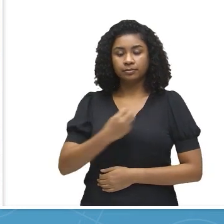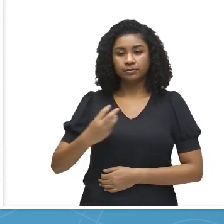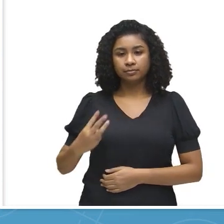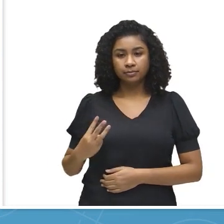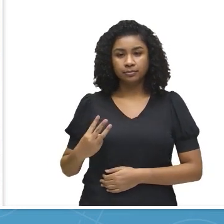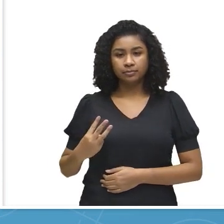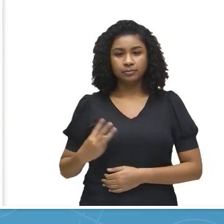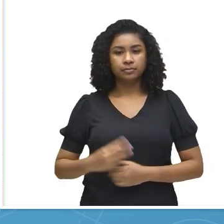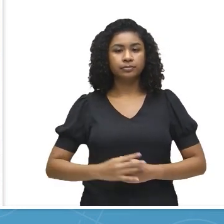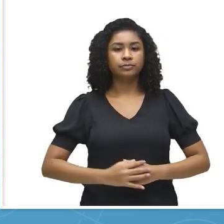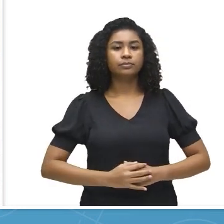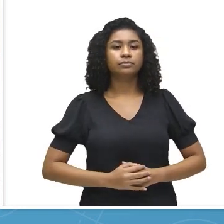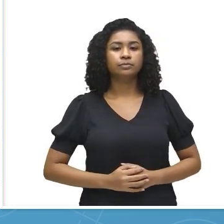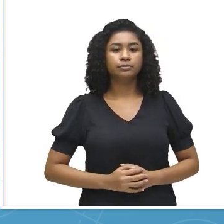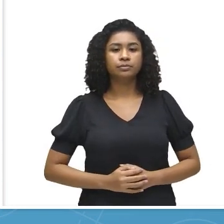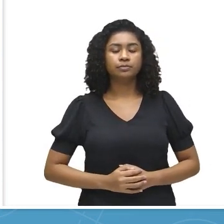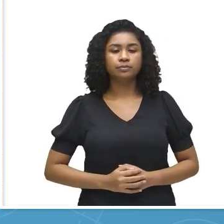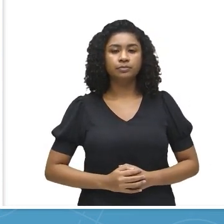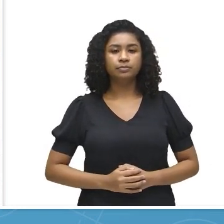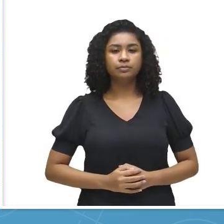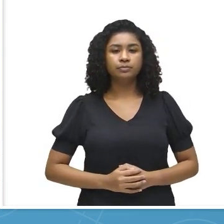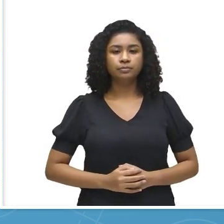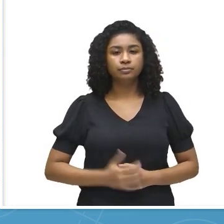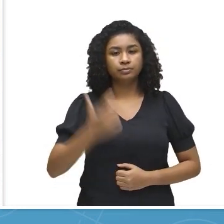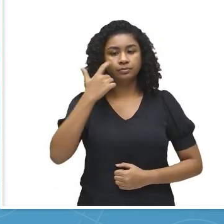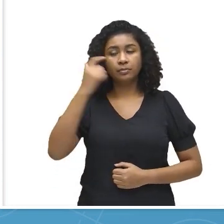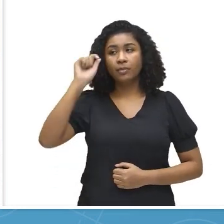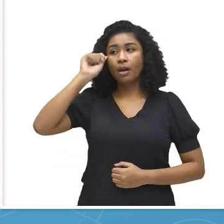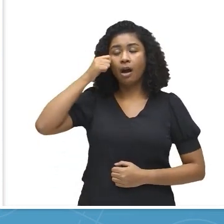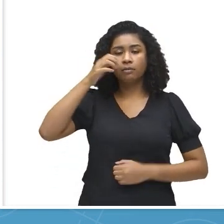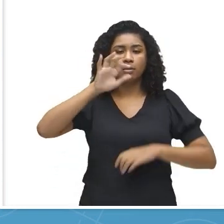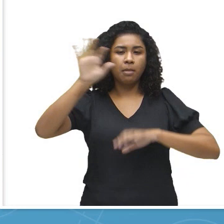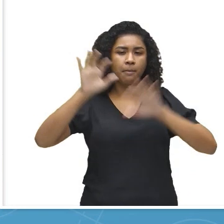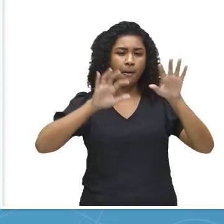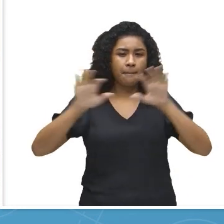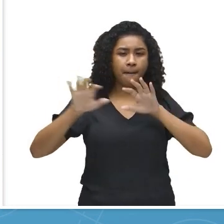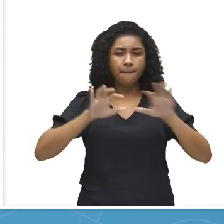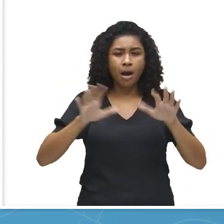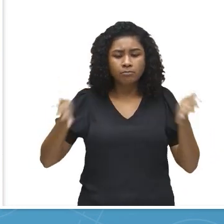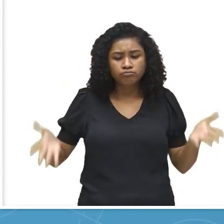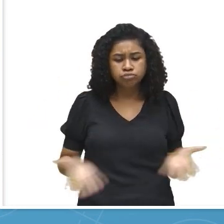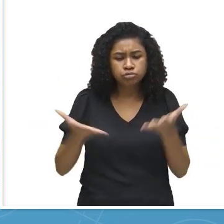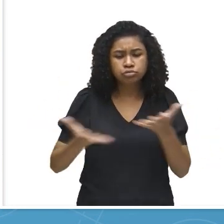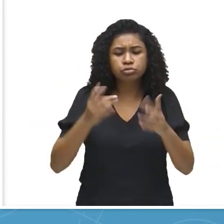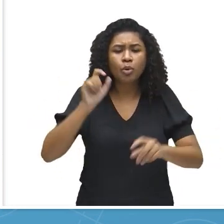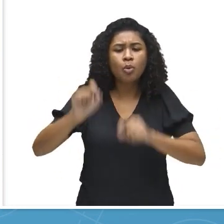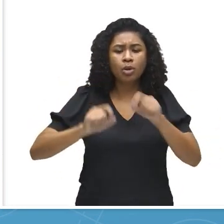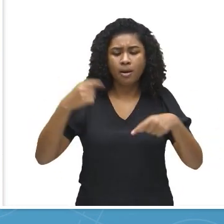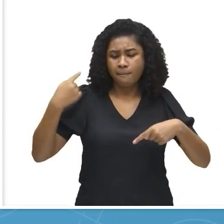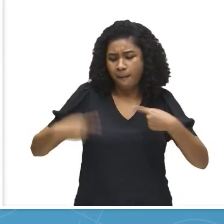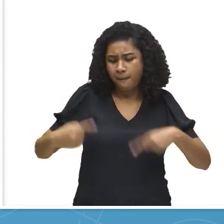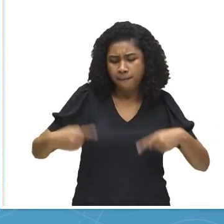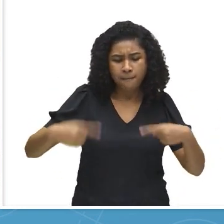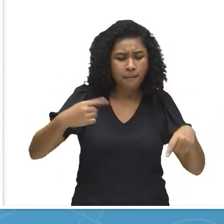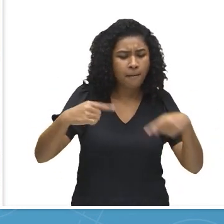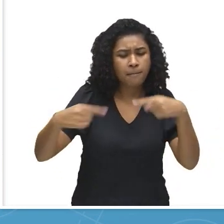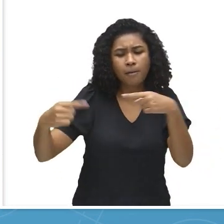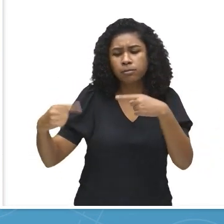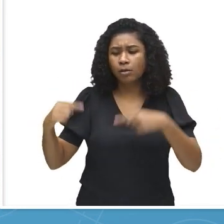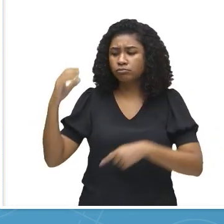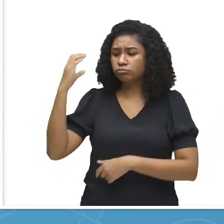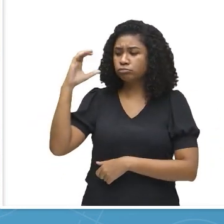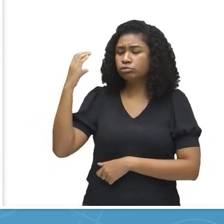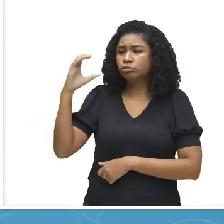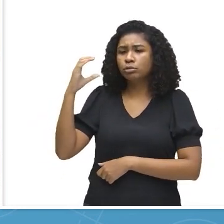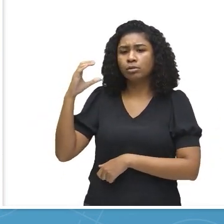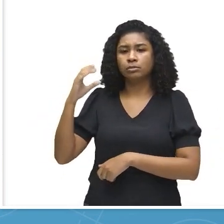Terceira questão diz o seguinte para a gente: a partilha da África suscitou uma grande discussão ideológica e